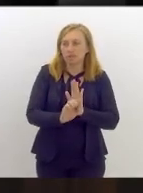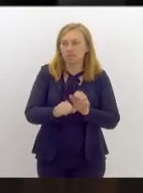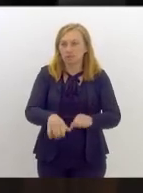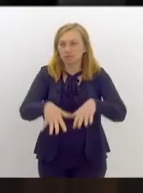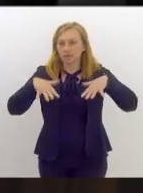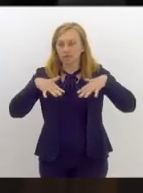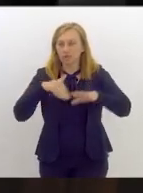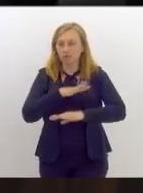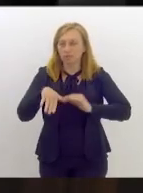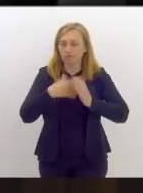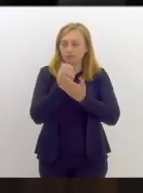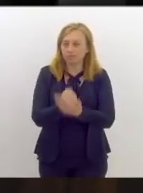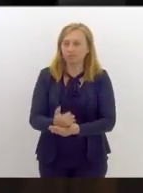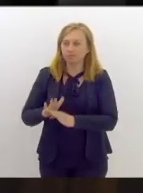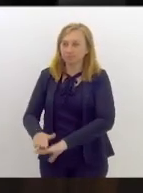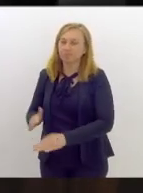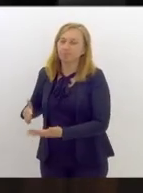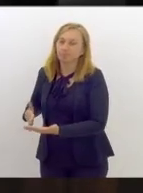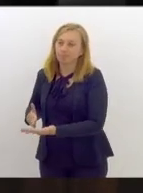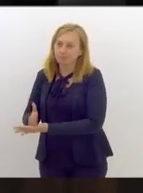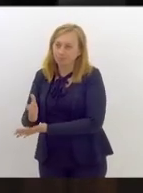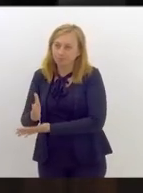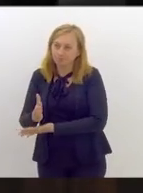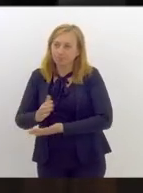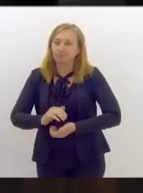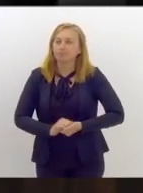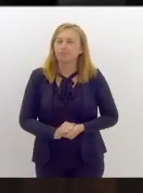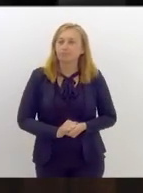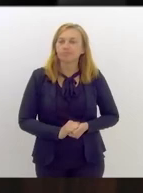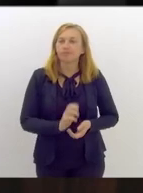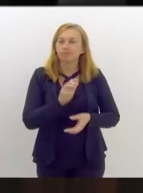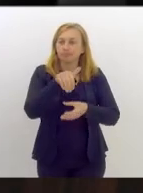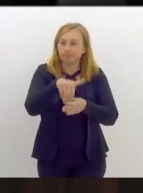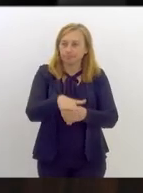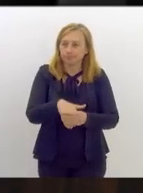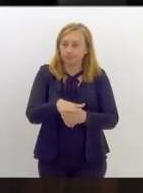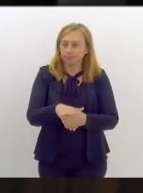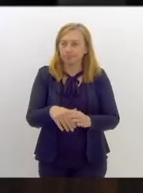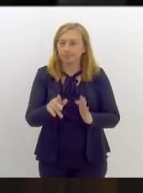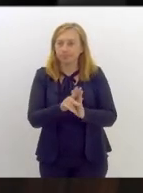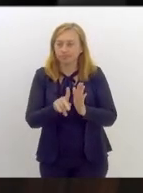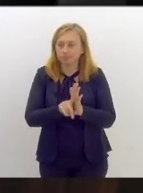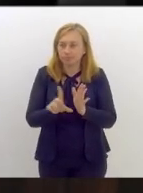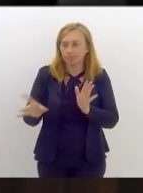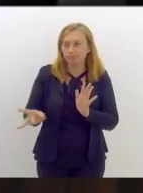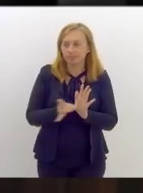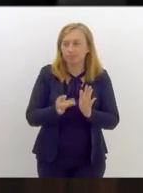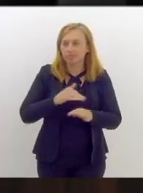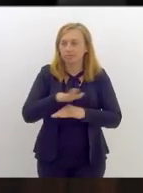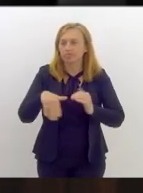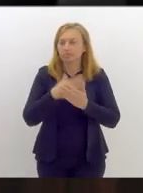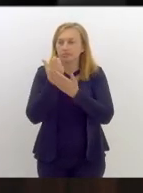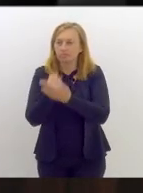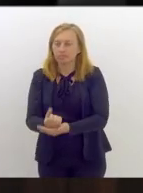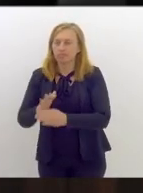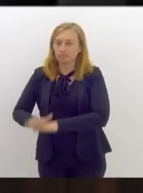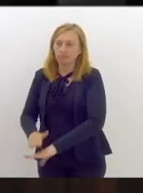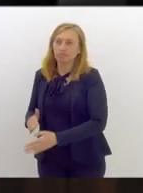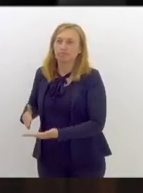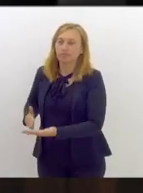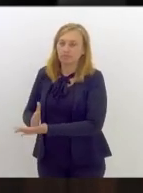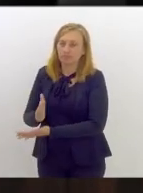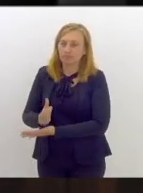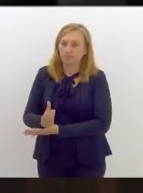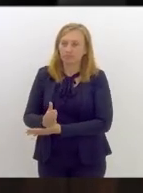plenário. Senhores que aprovam, permaneçam como estão. Aprovado. Em votação, projeto assim emendado. Os senhores que aprovam, permaneçam como